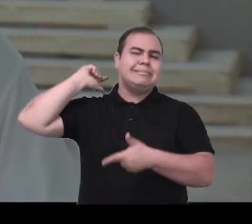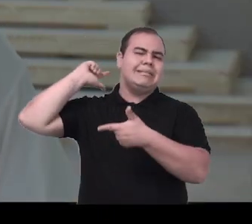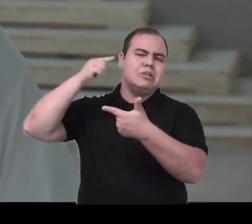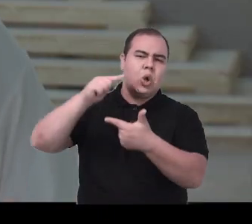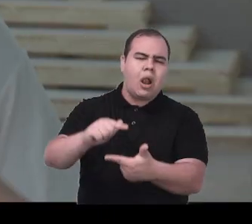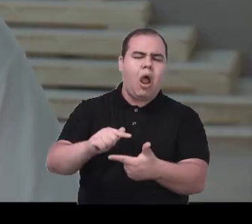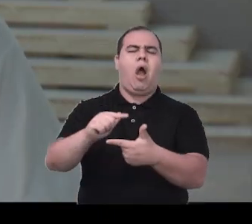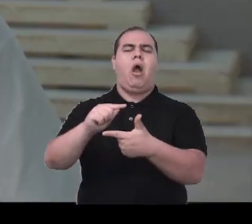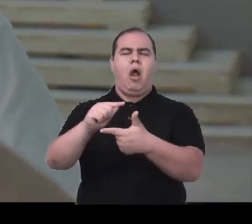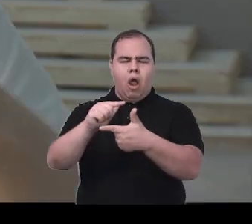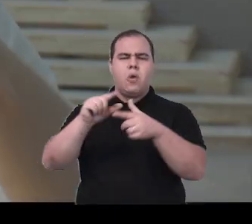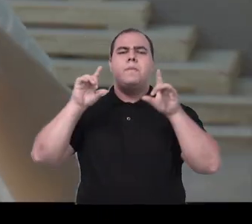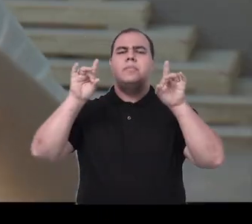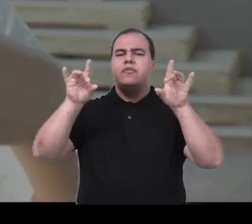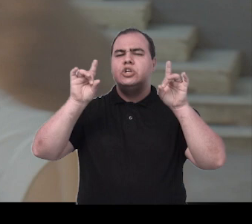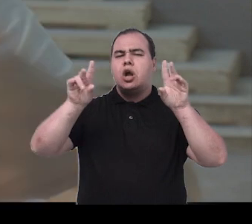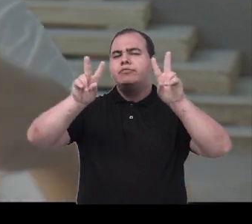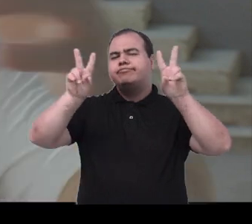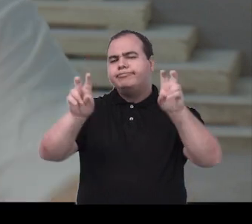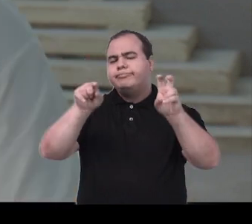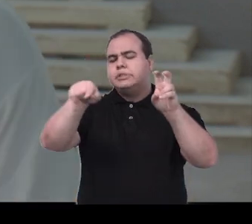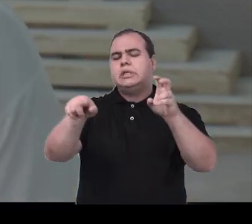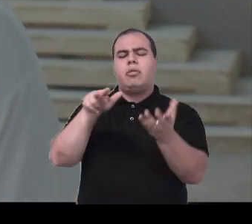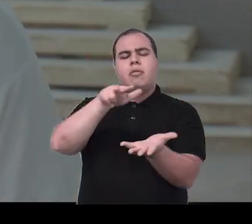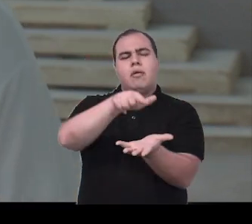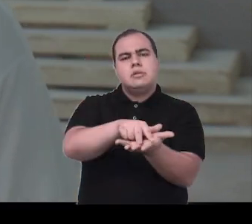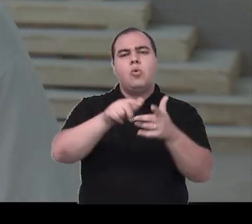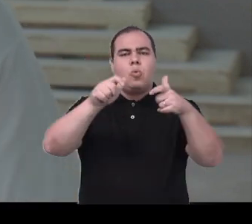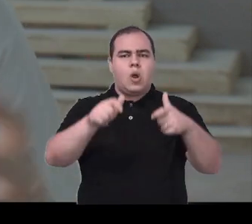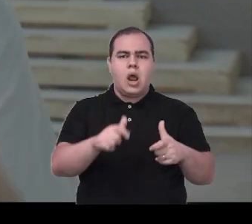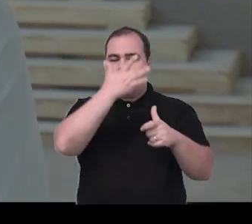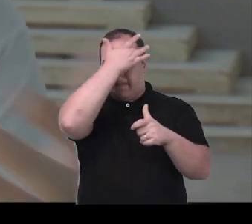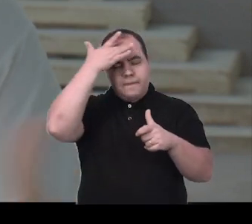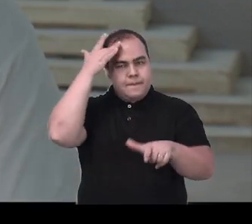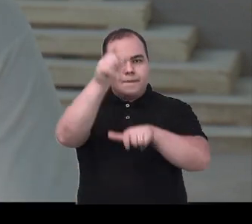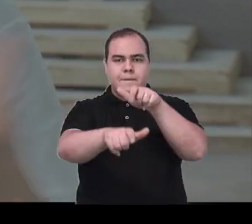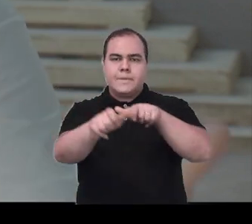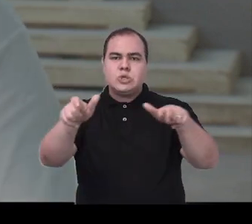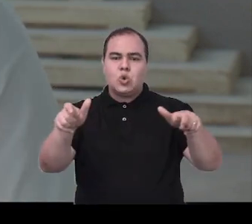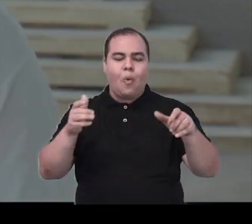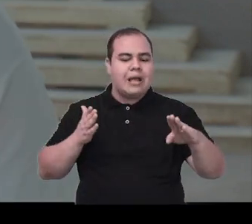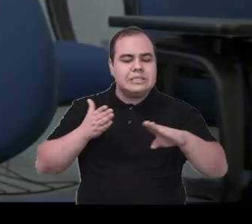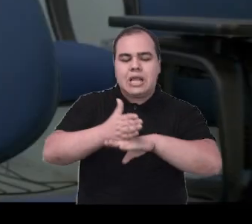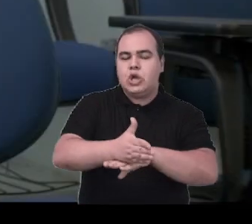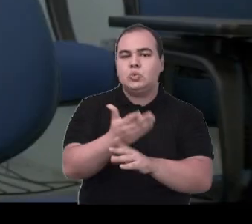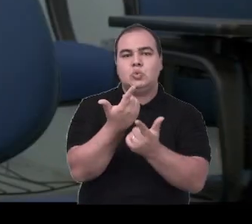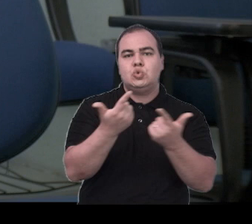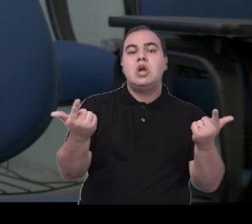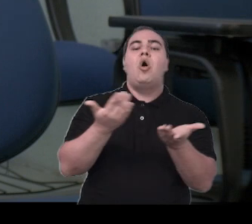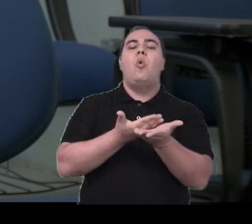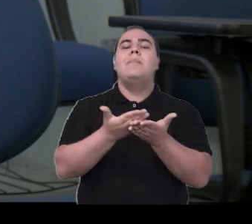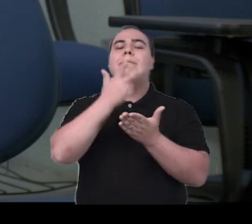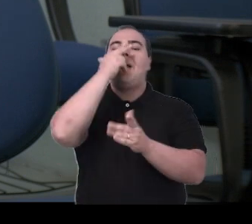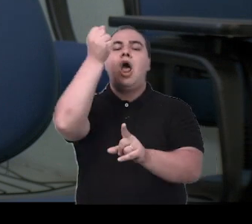mais fechado, que muitas vezes, né, privilegiava assim, a questão da internação, né, locais que as pessoas não tinham muito acesso. Né. Ele